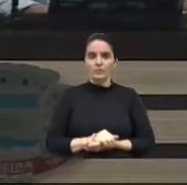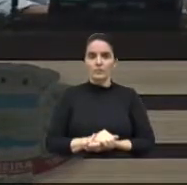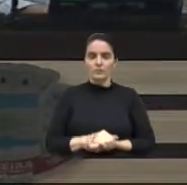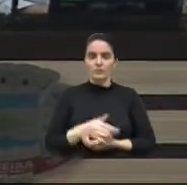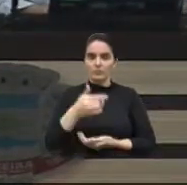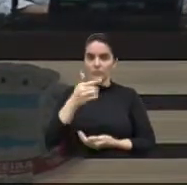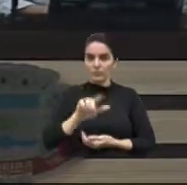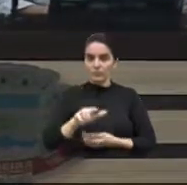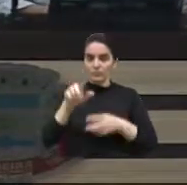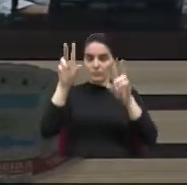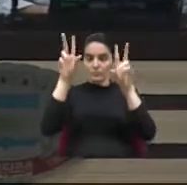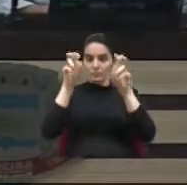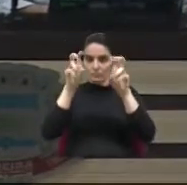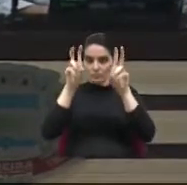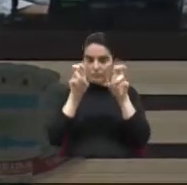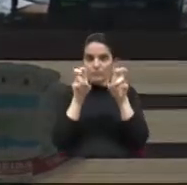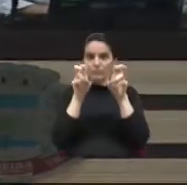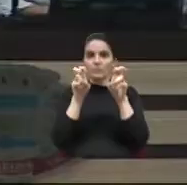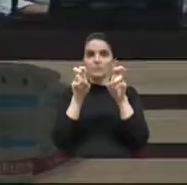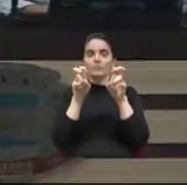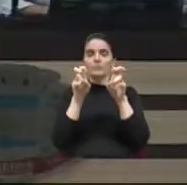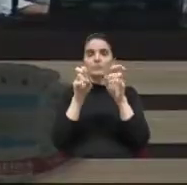Novamente um assunto